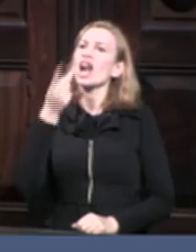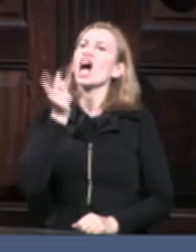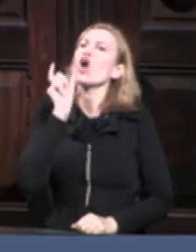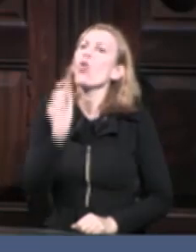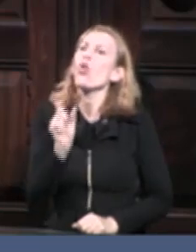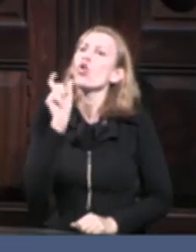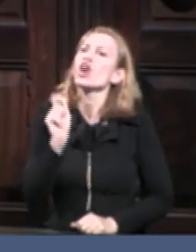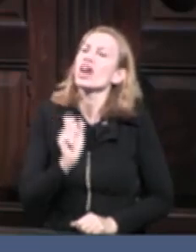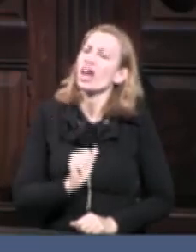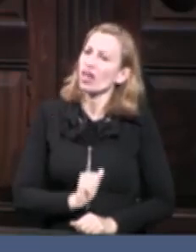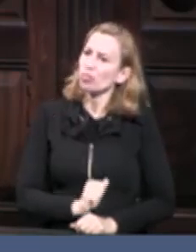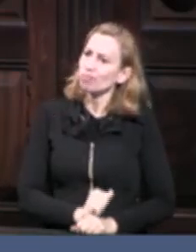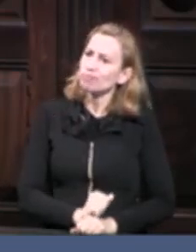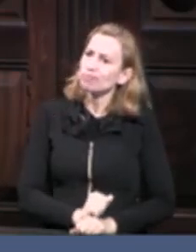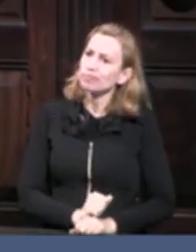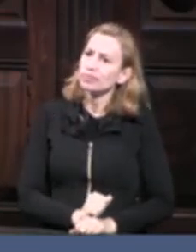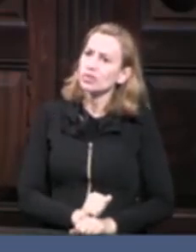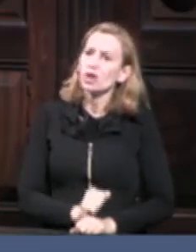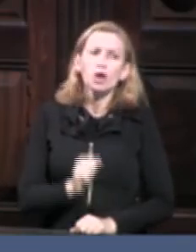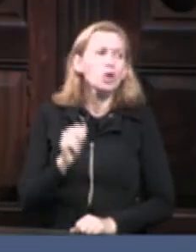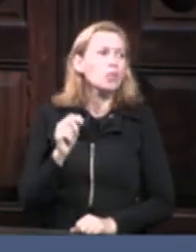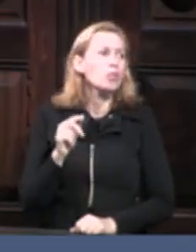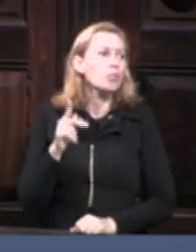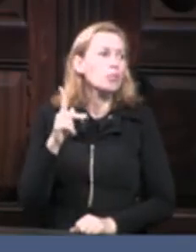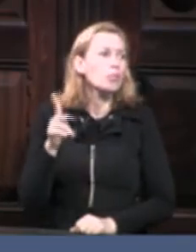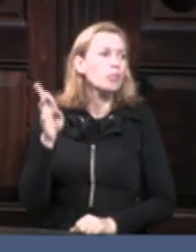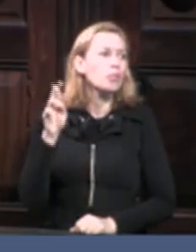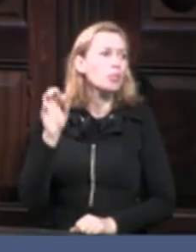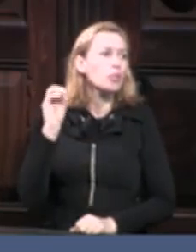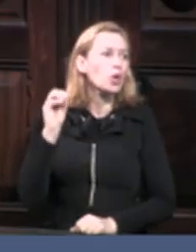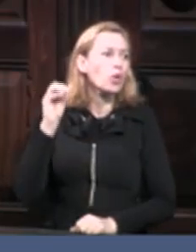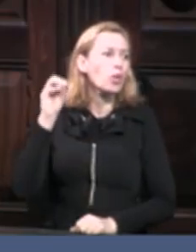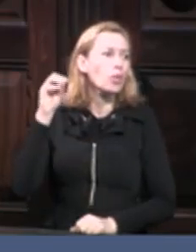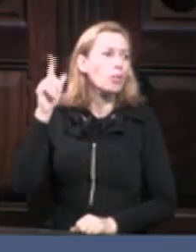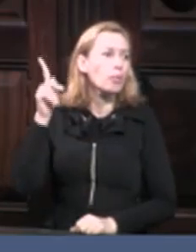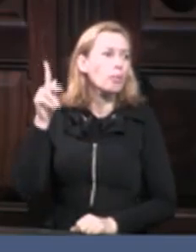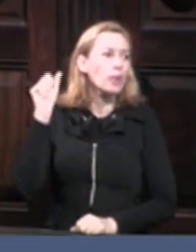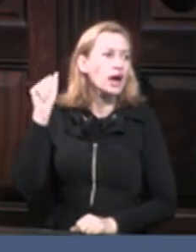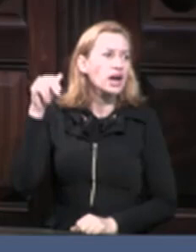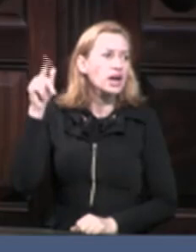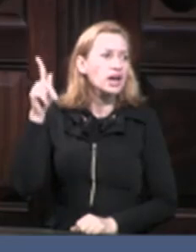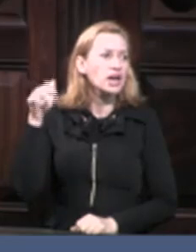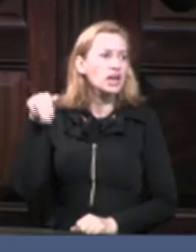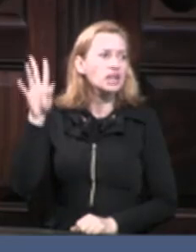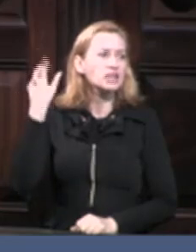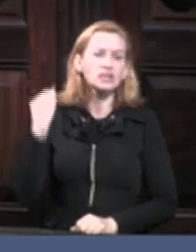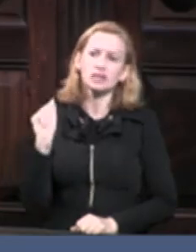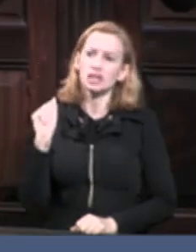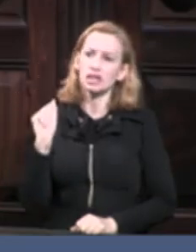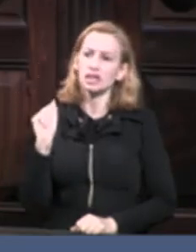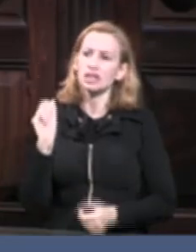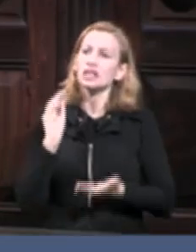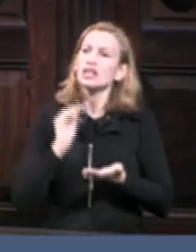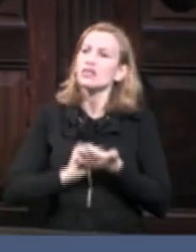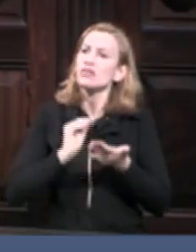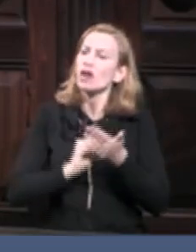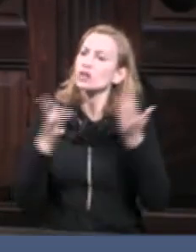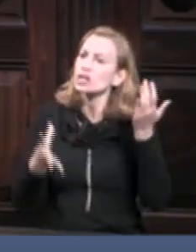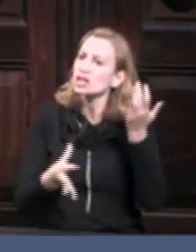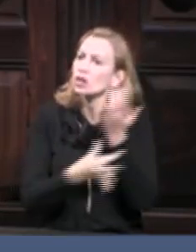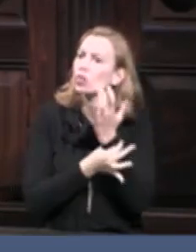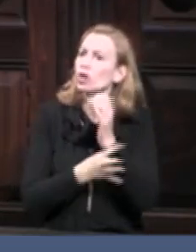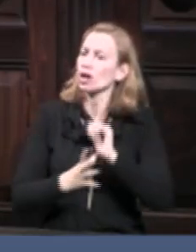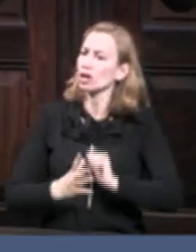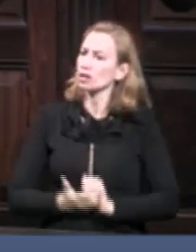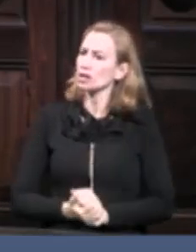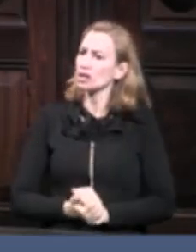das mazelas? Propaganda da insegurança? Propaganda da incompetência? Propaganda dos